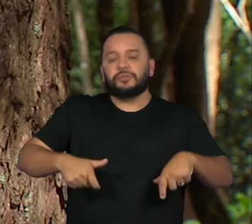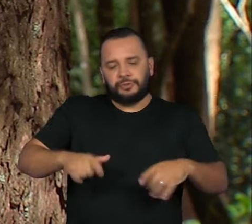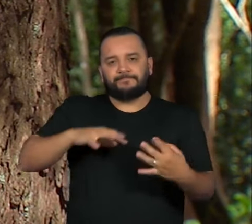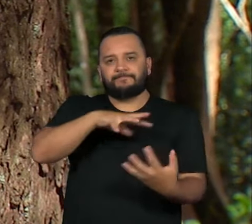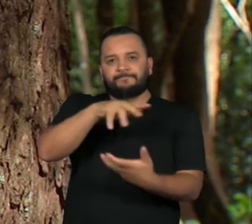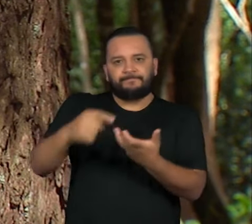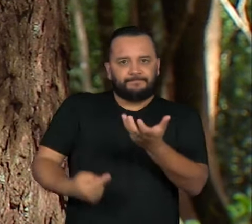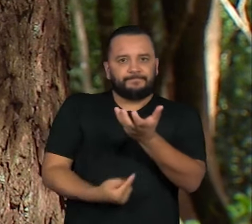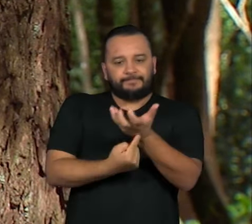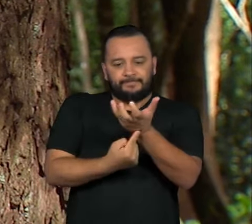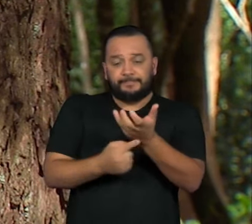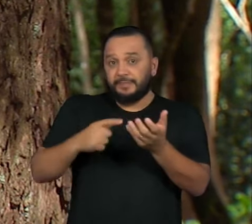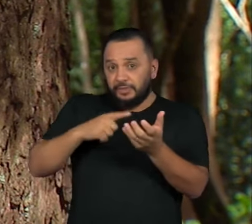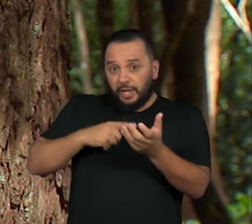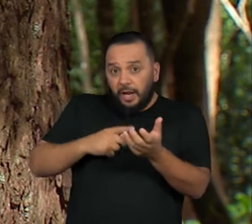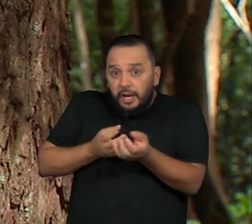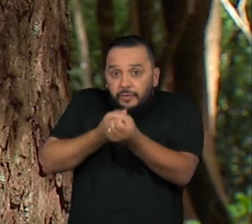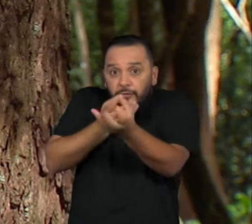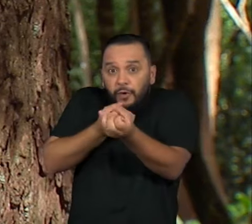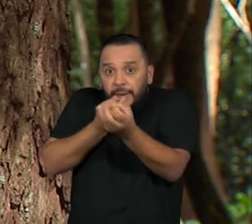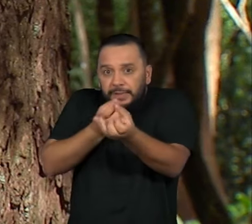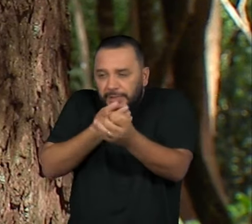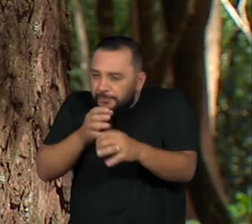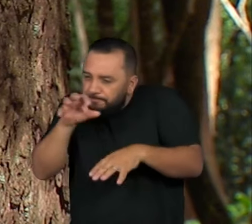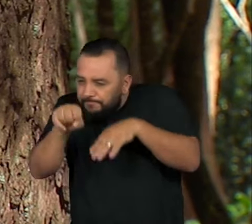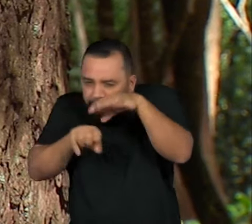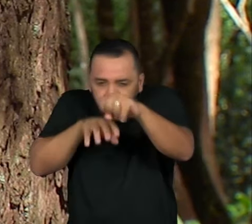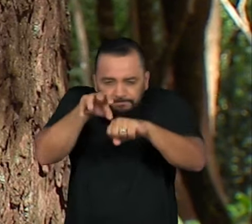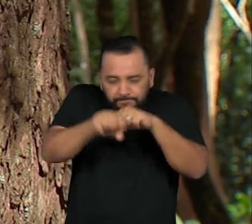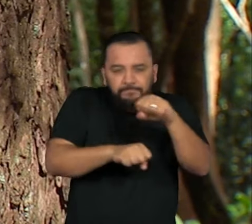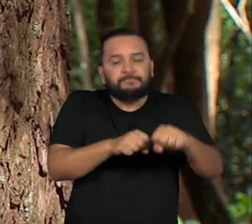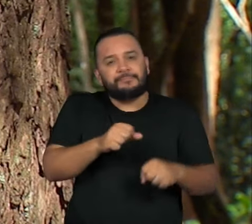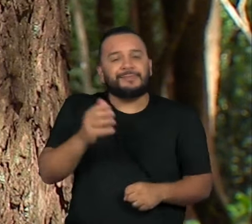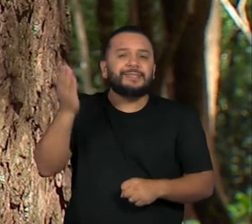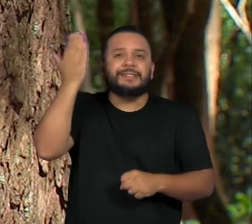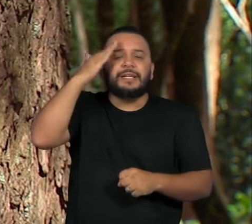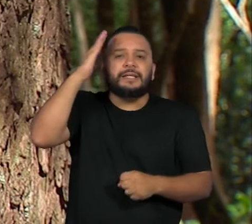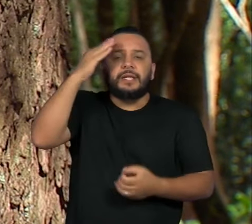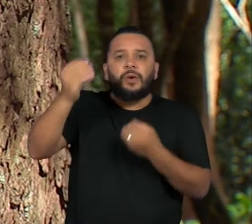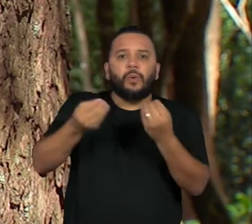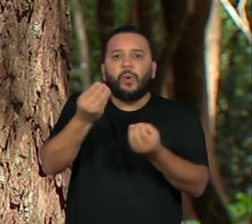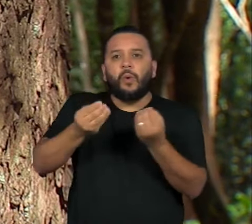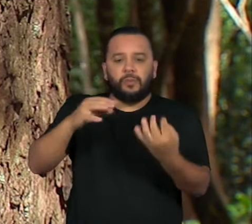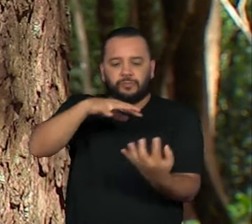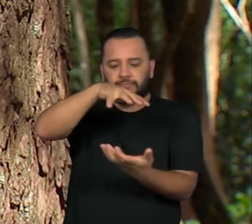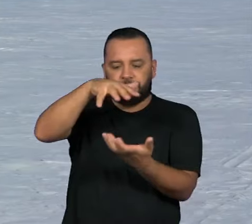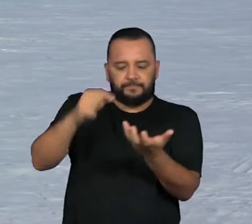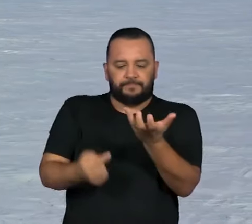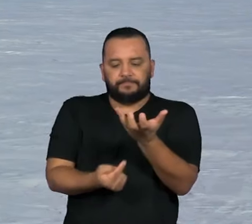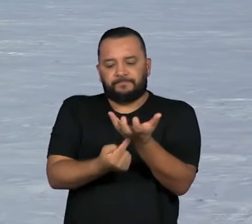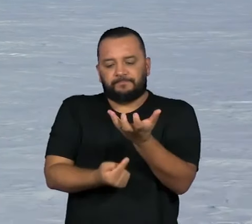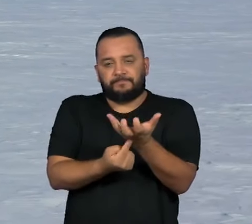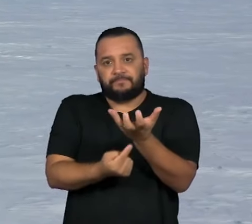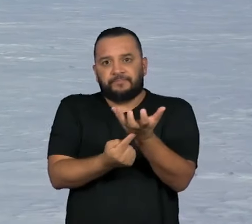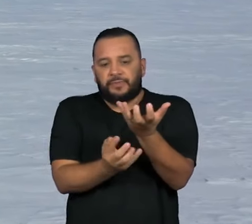vão servir para entender melhor a influência do continente gelado no clima global.